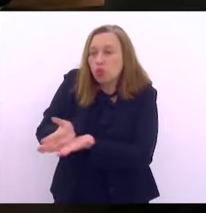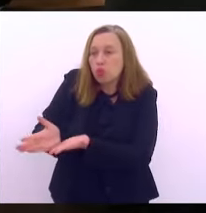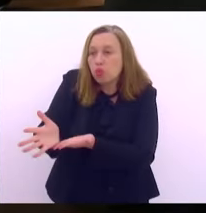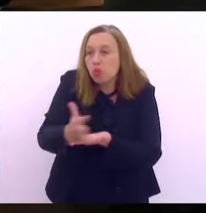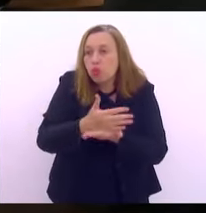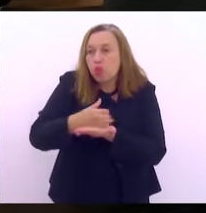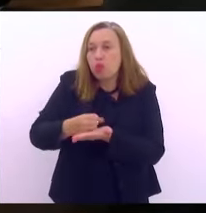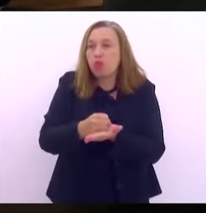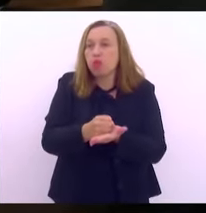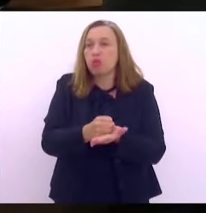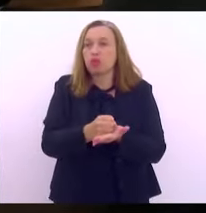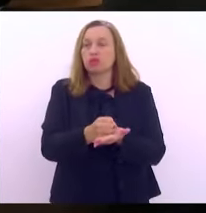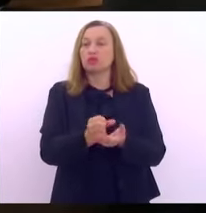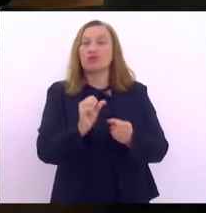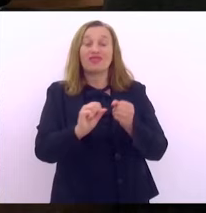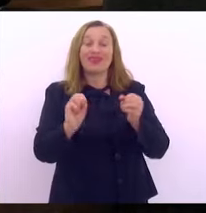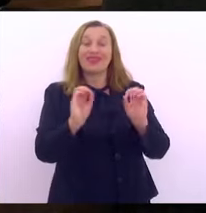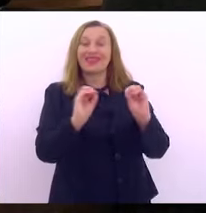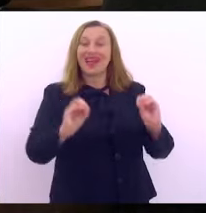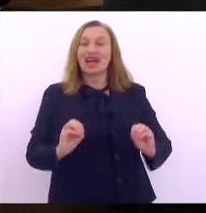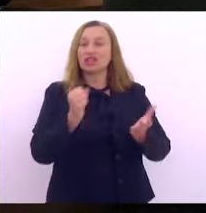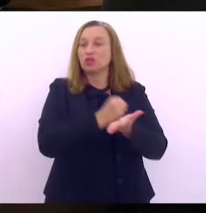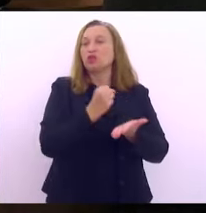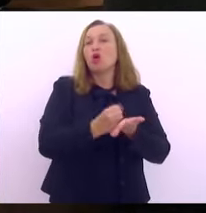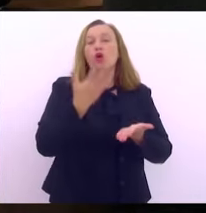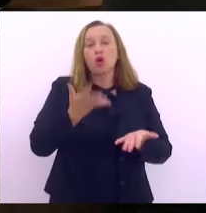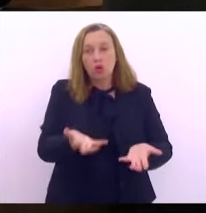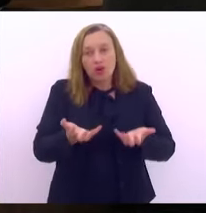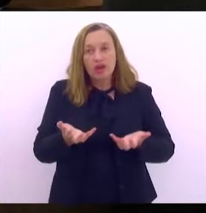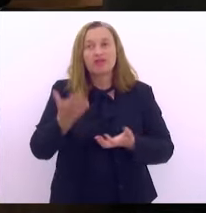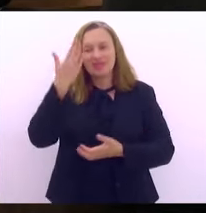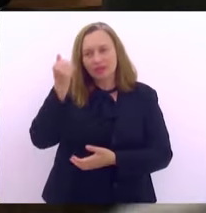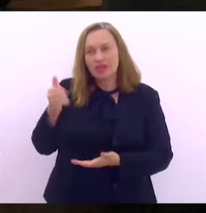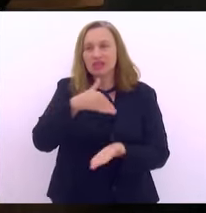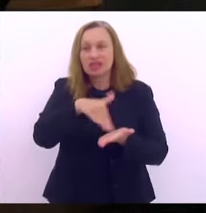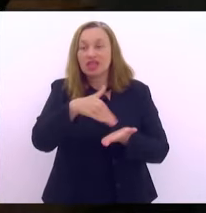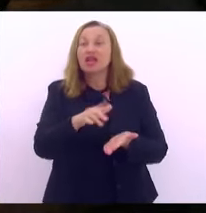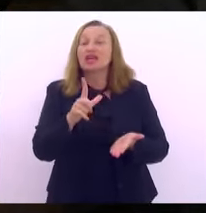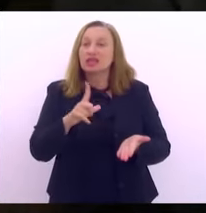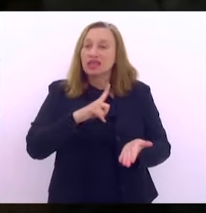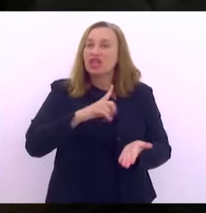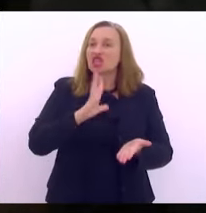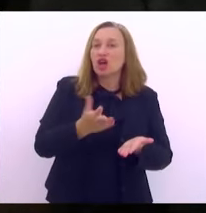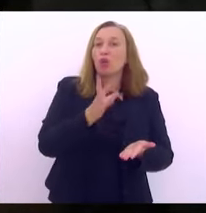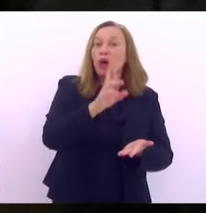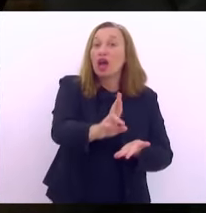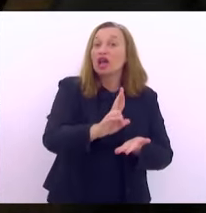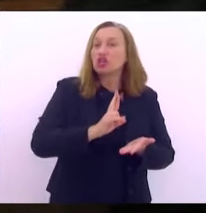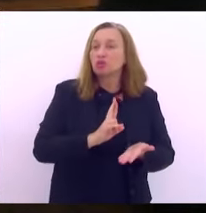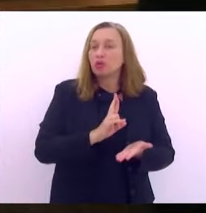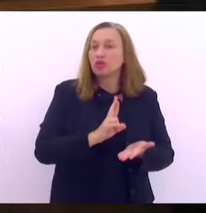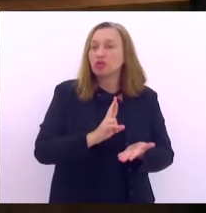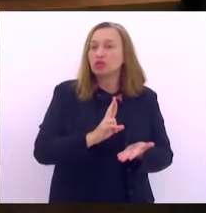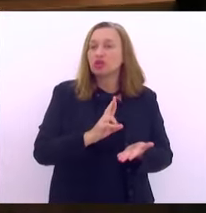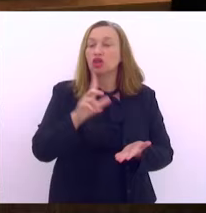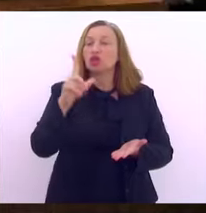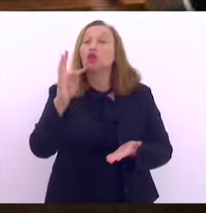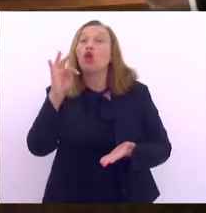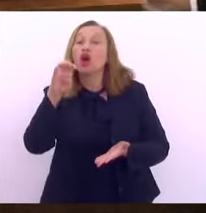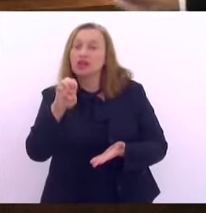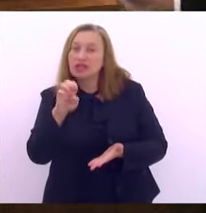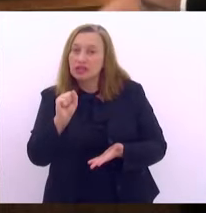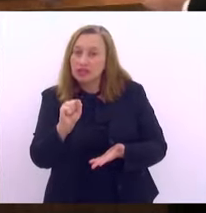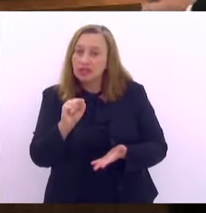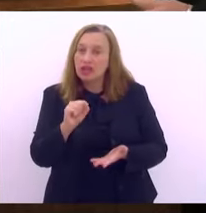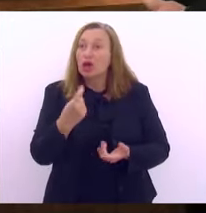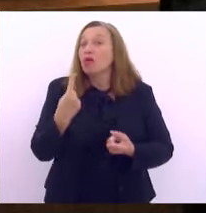cobertura contratual. Eu quero saber da secretária se ela já tem uma resposta para nos dar dos lotes, por exemplo,